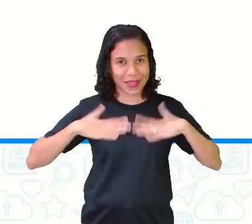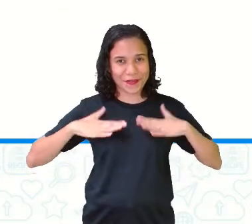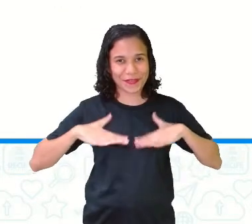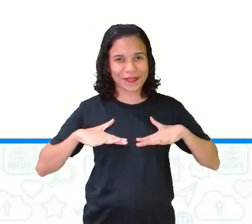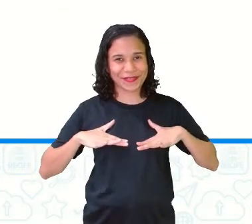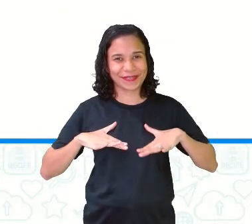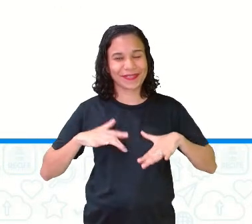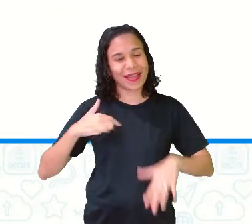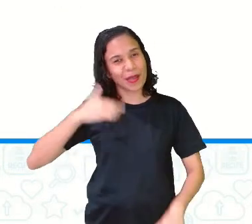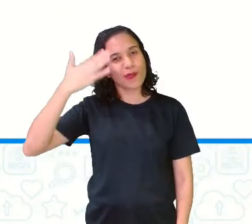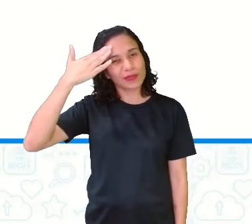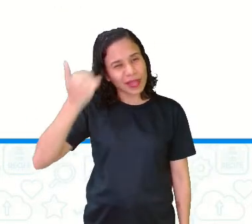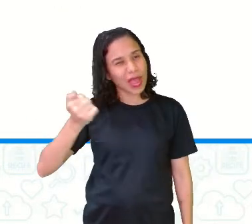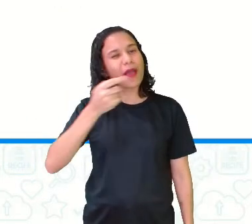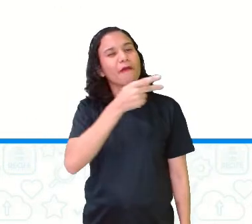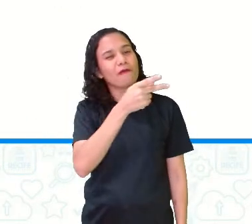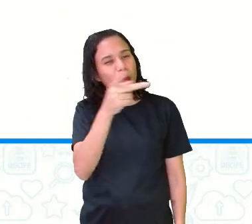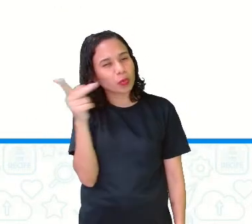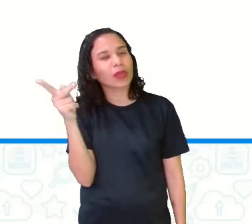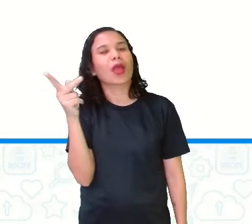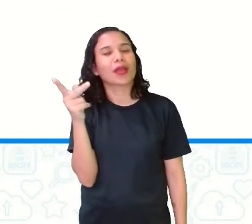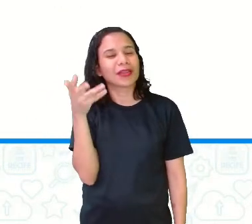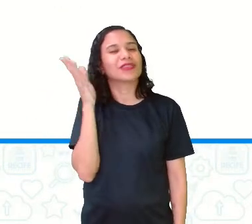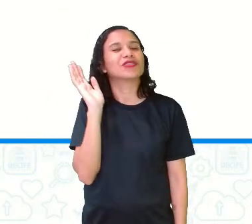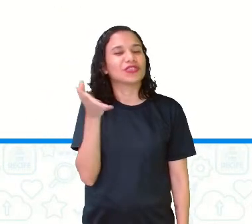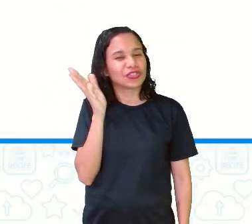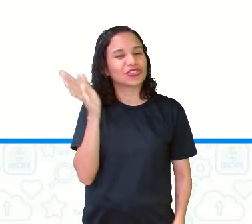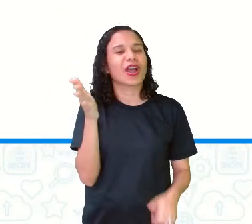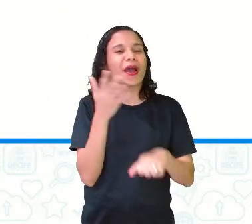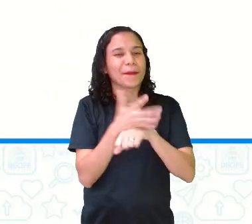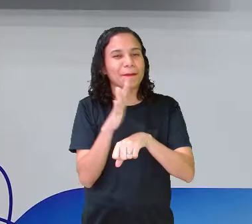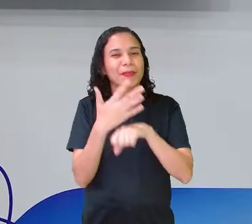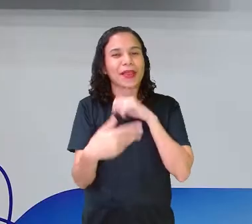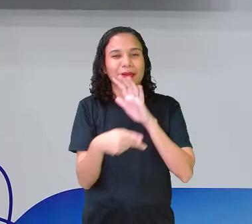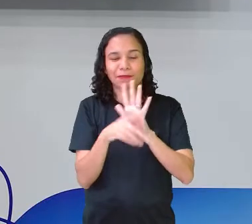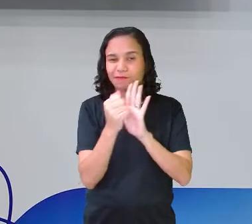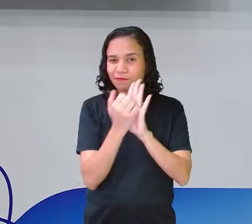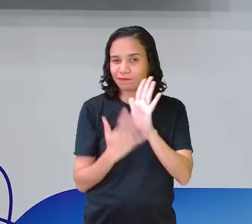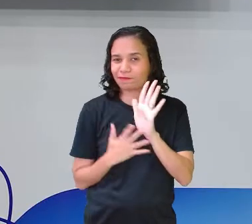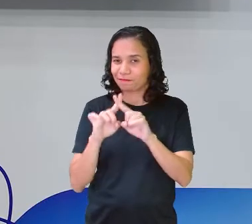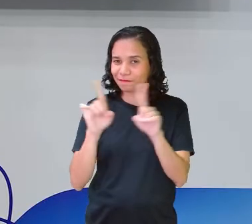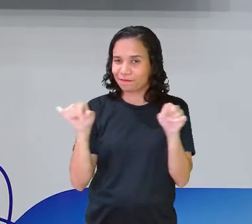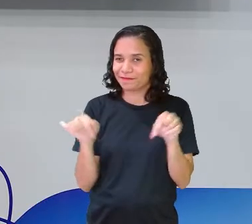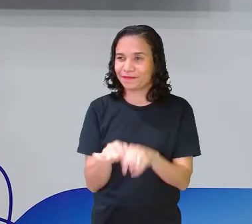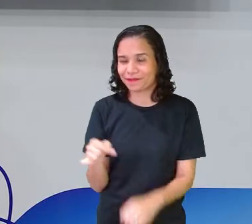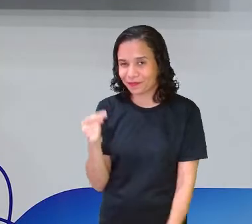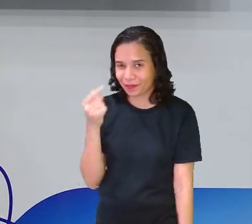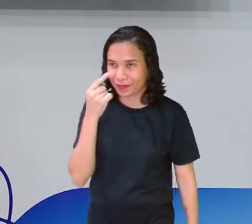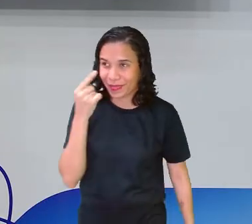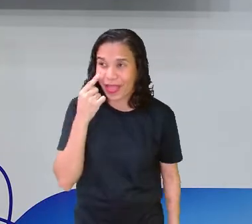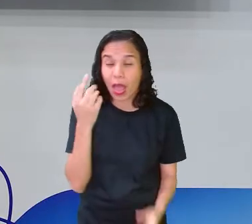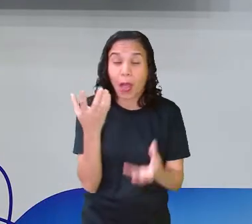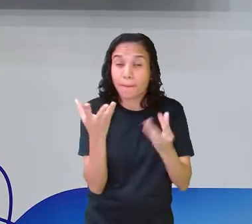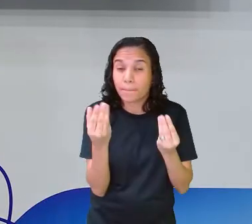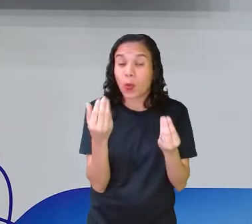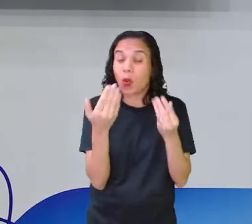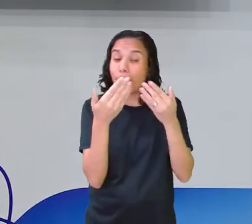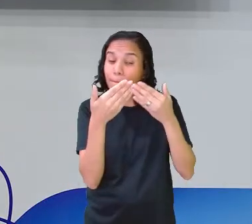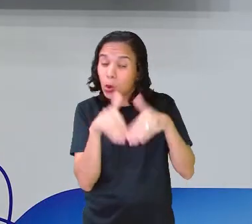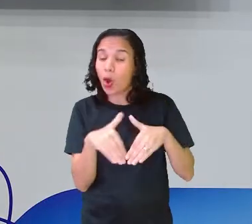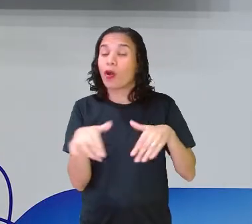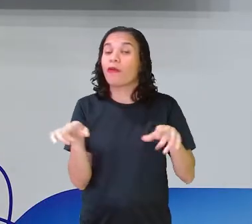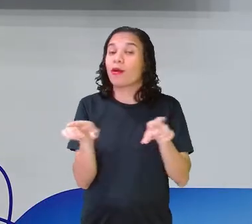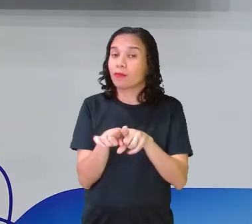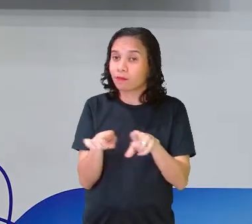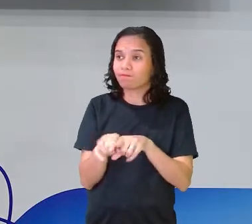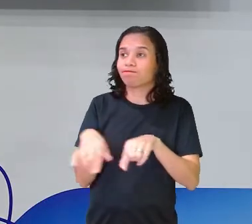aí? Eu sei que vocês já fizeram essa atividade em sala de aula. Isso cai muito em prova externa